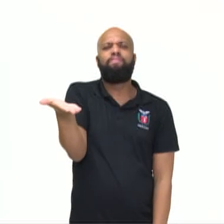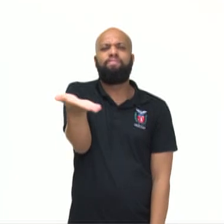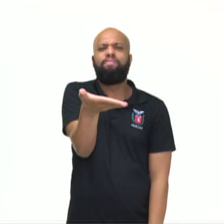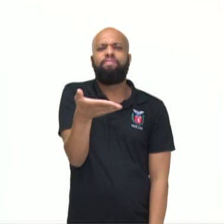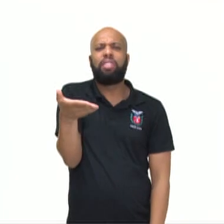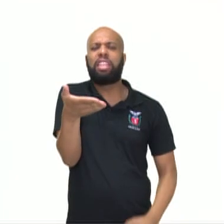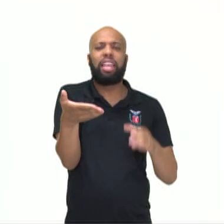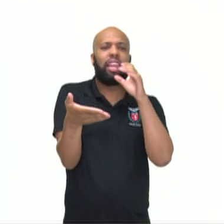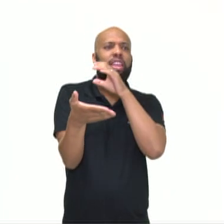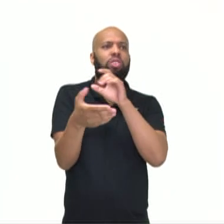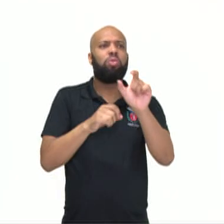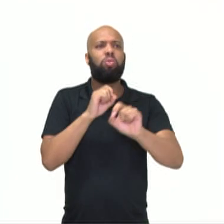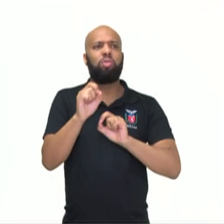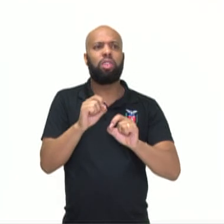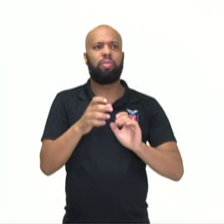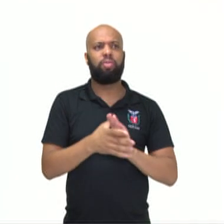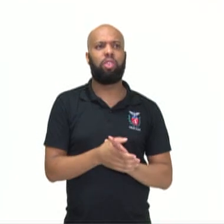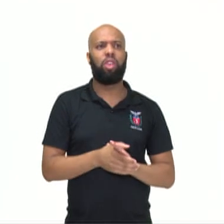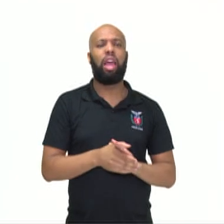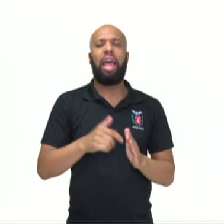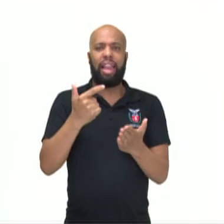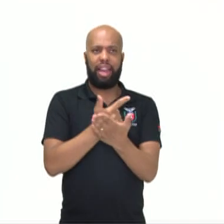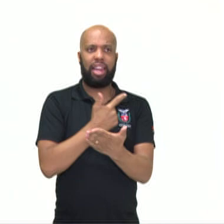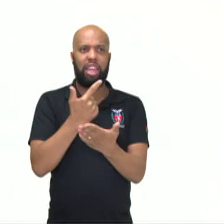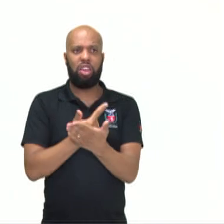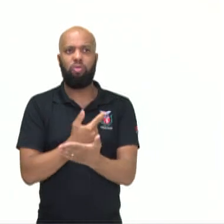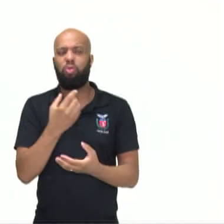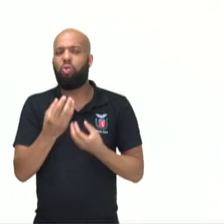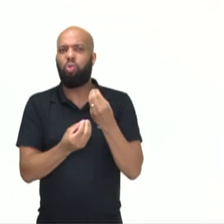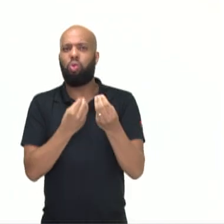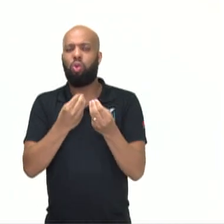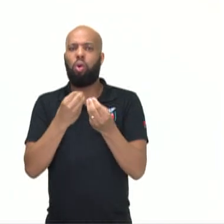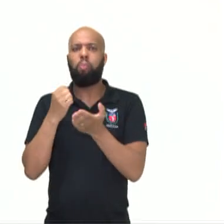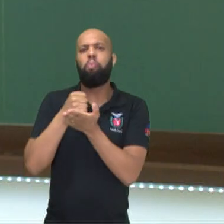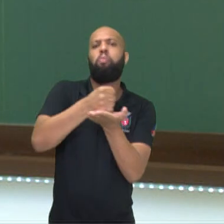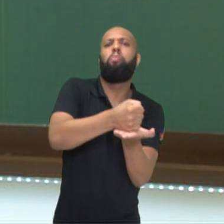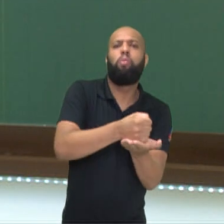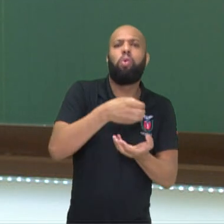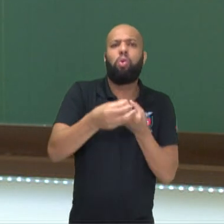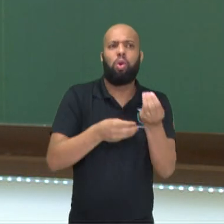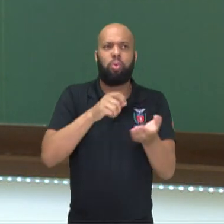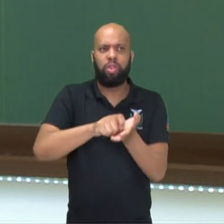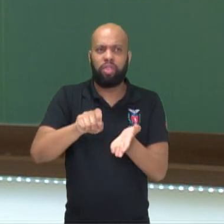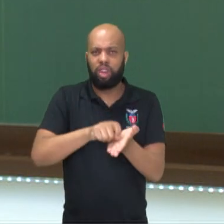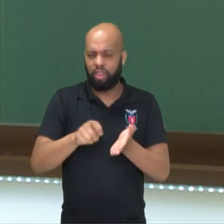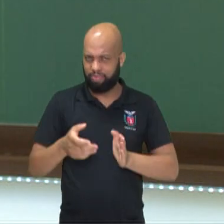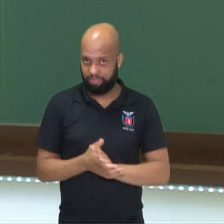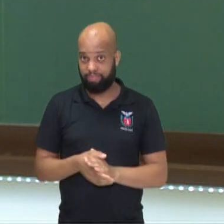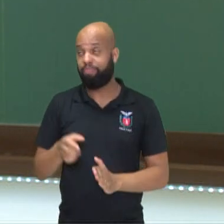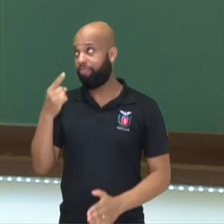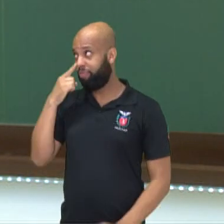Há livros de autoajuda ou autoajuda? E agora?